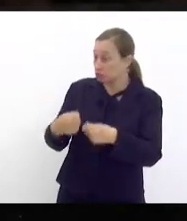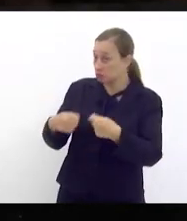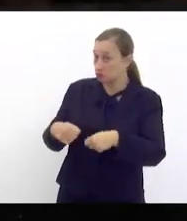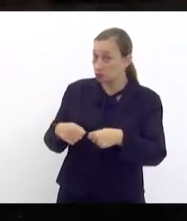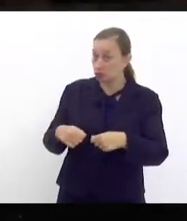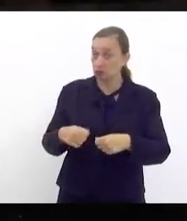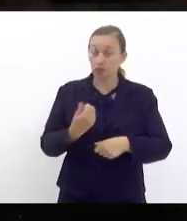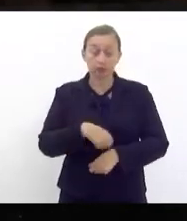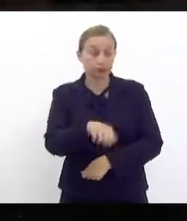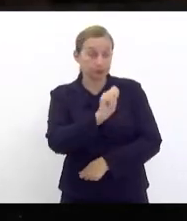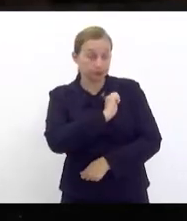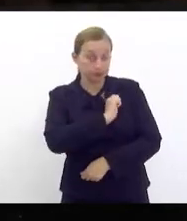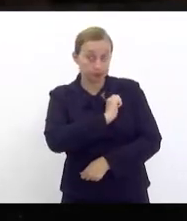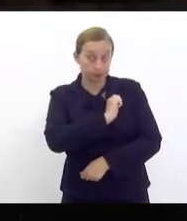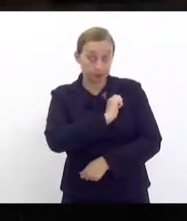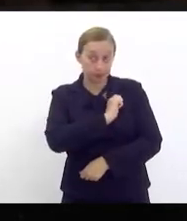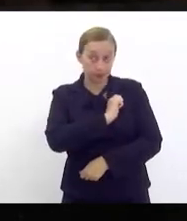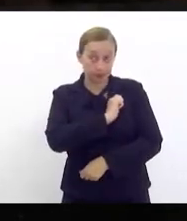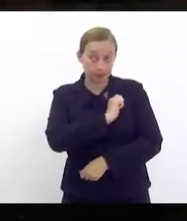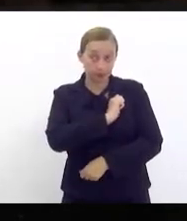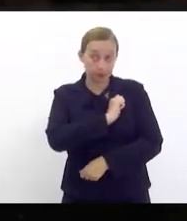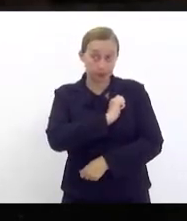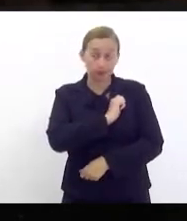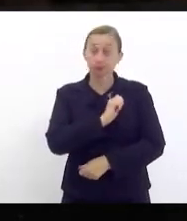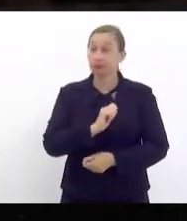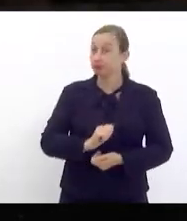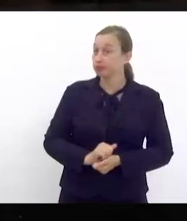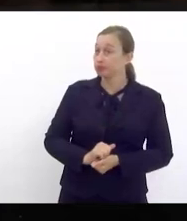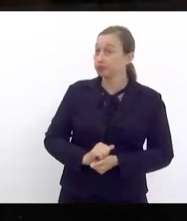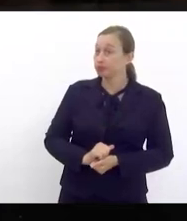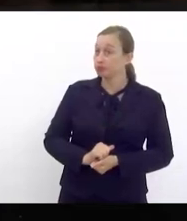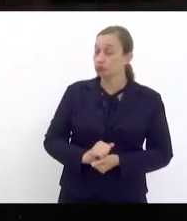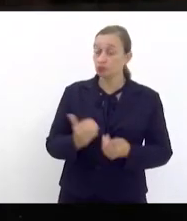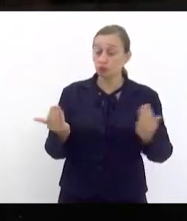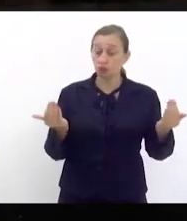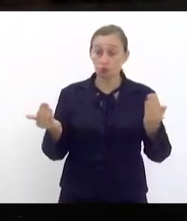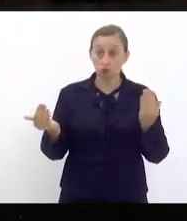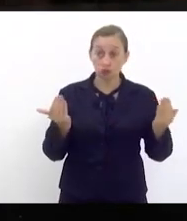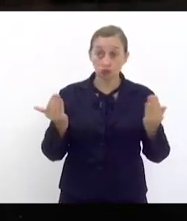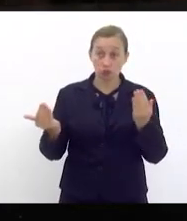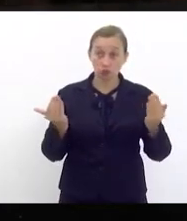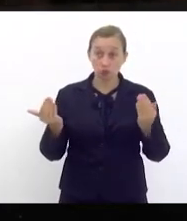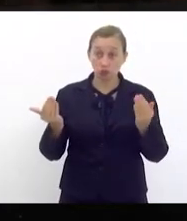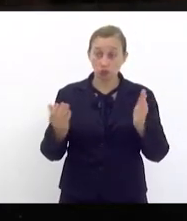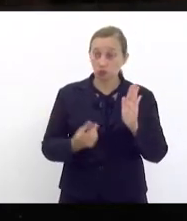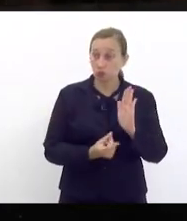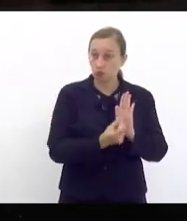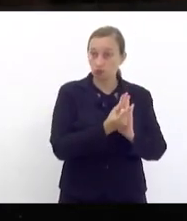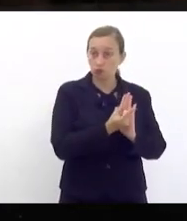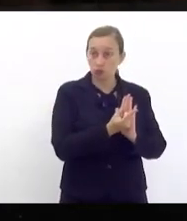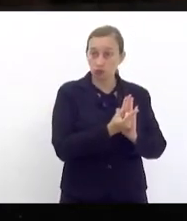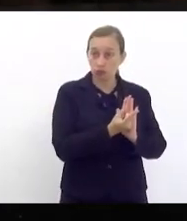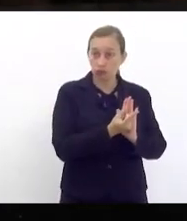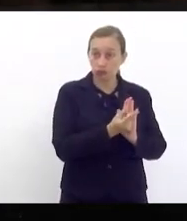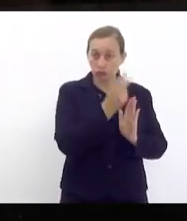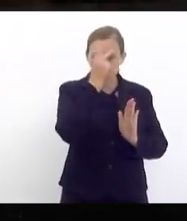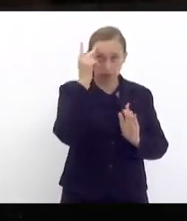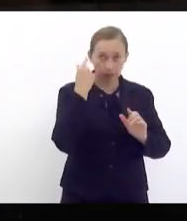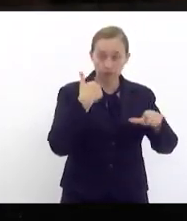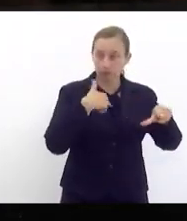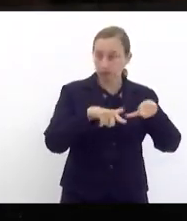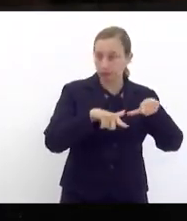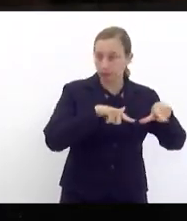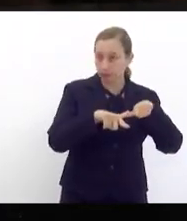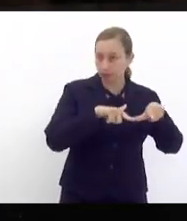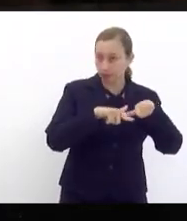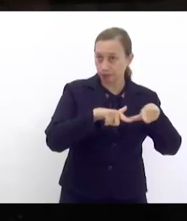de recuperação fiscal parte da lógica de comparação do orçamento doméstico com